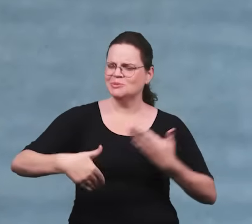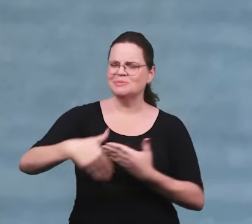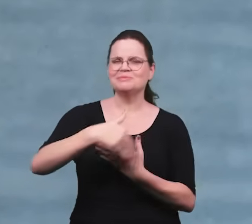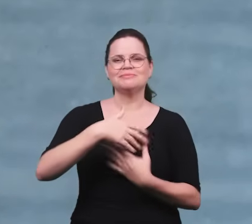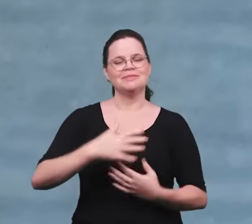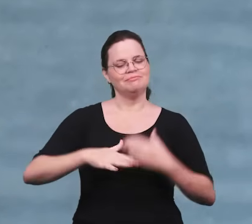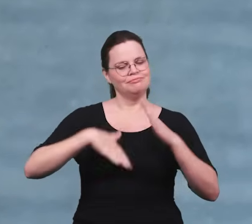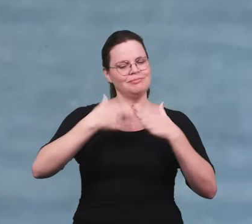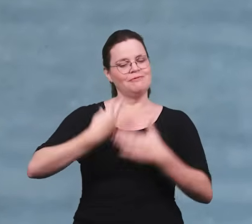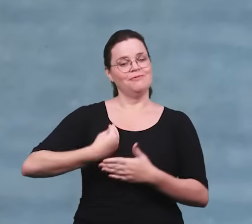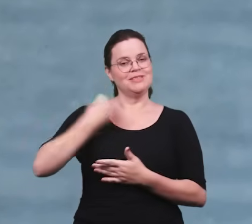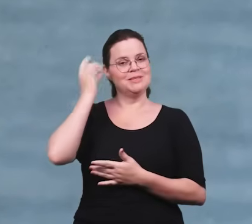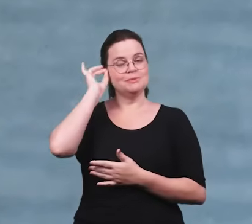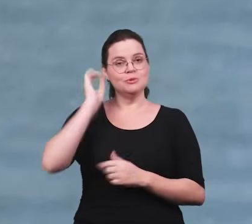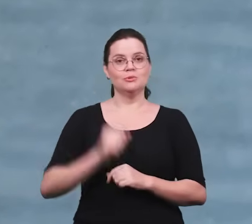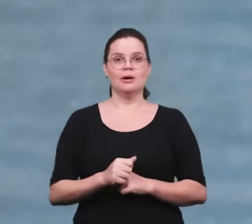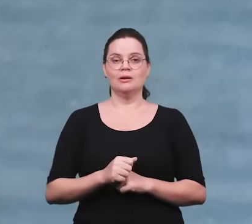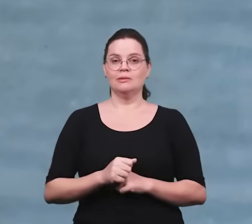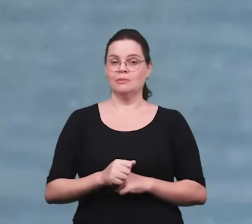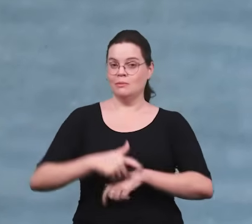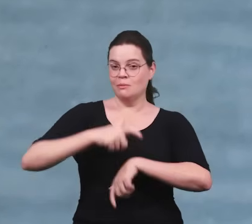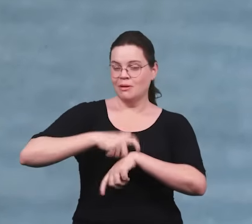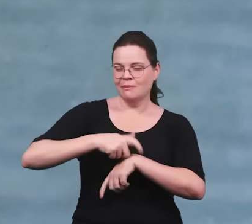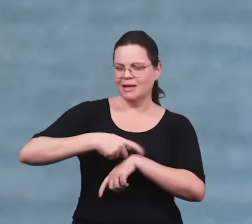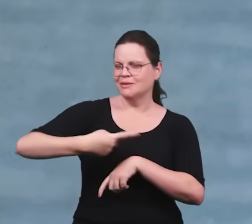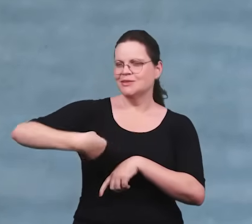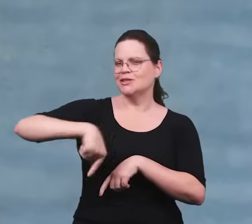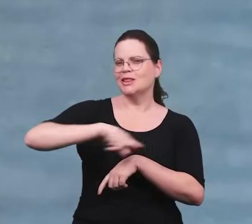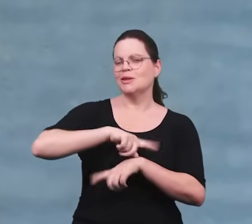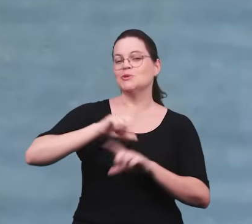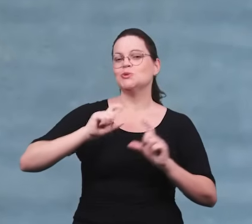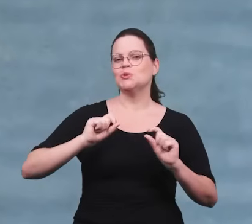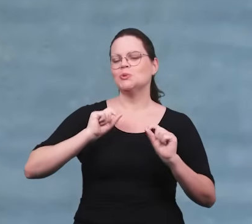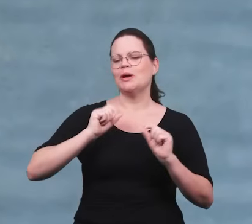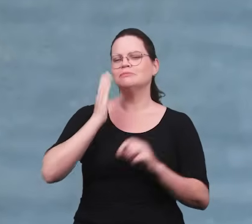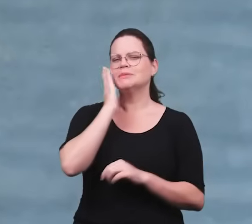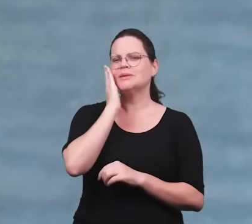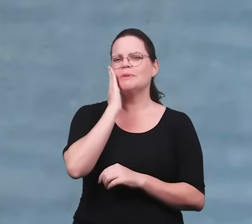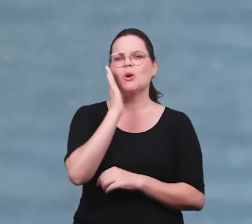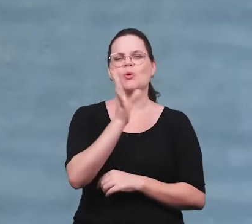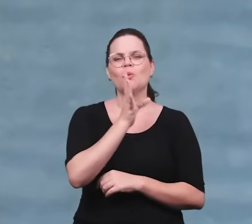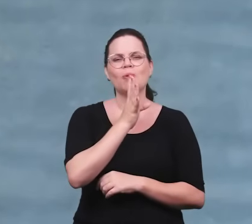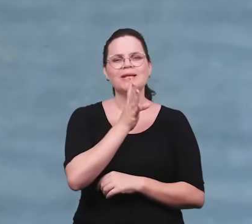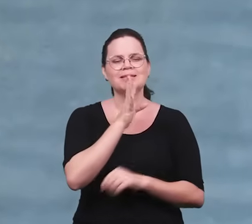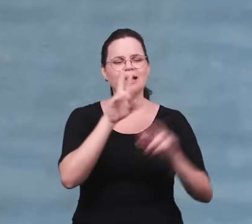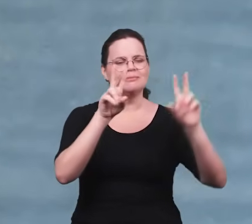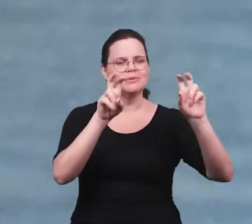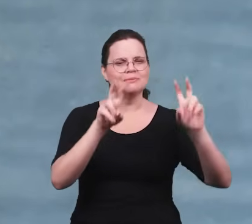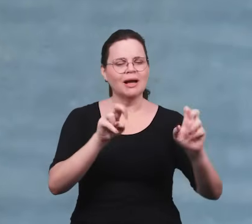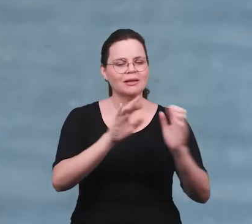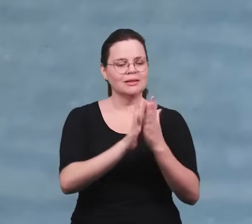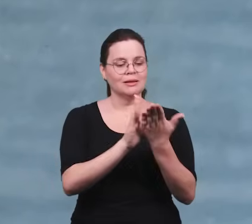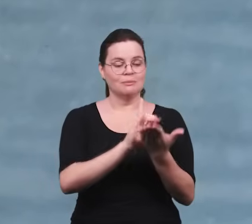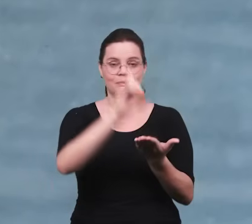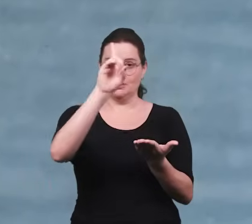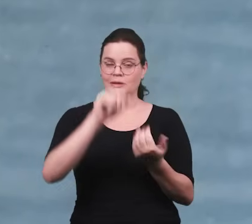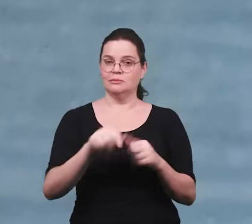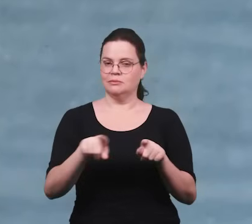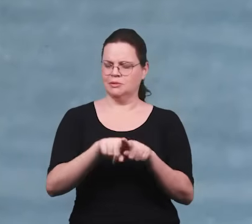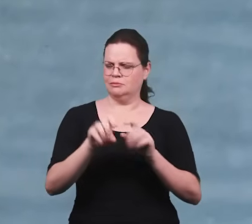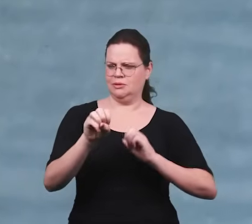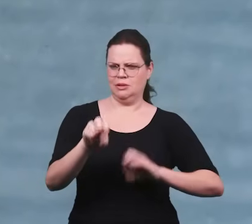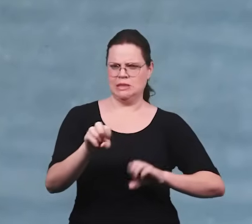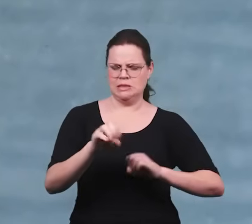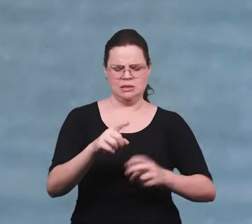crescer espiritualmente. É um momento da gente ter acesso a determinados aspectos da palavra de Deus,